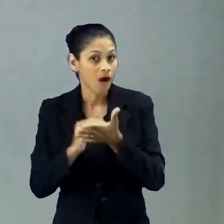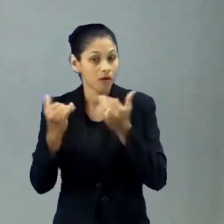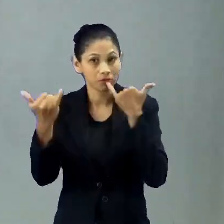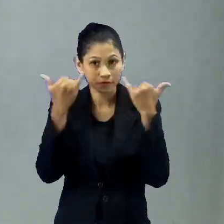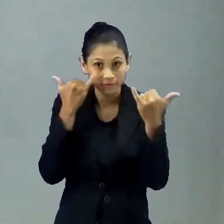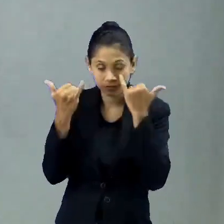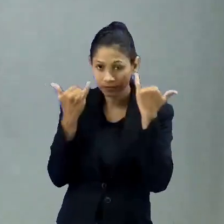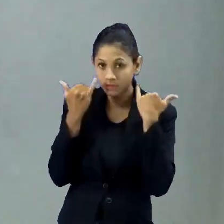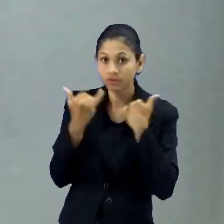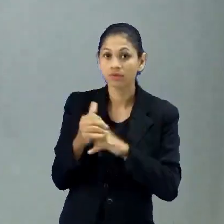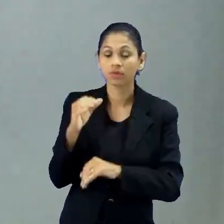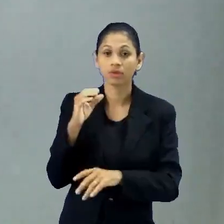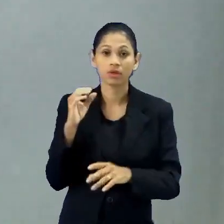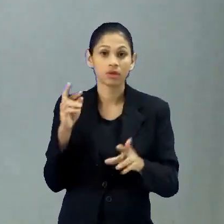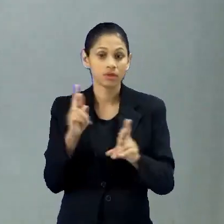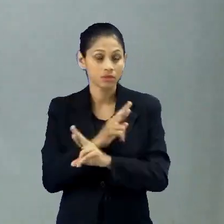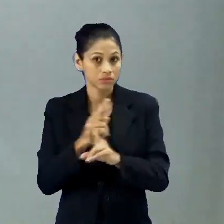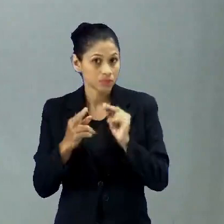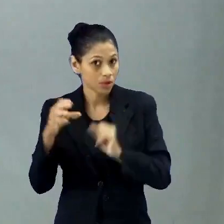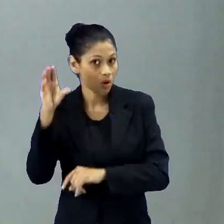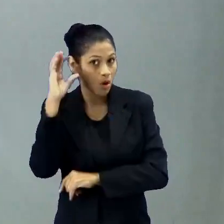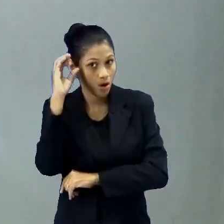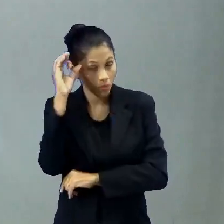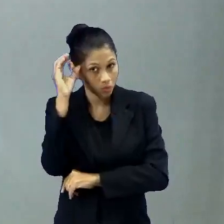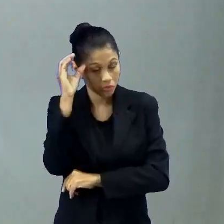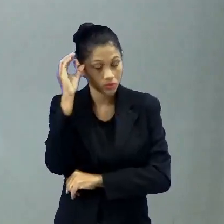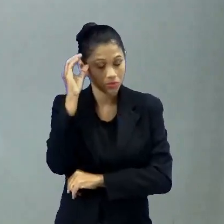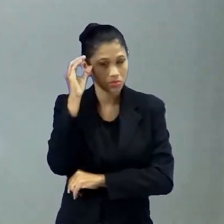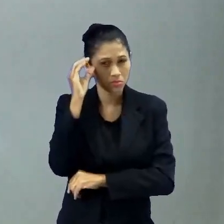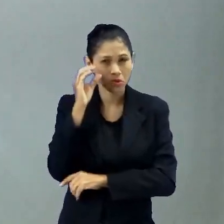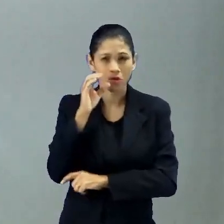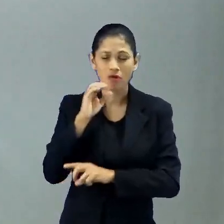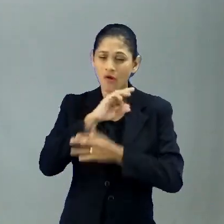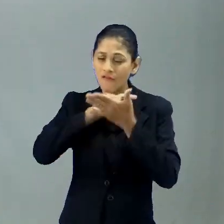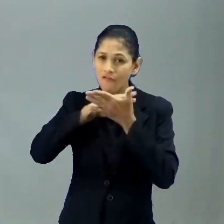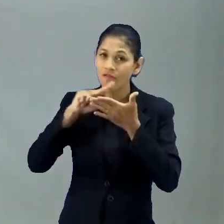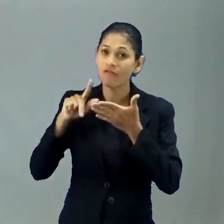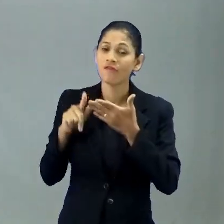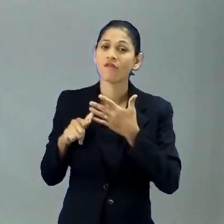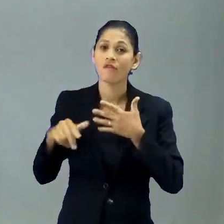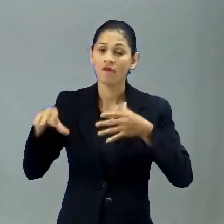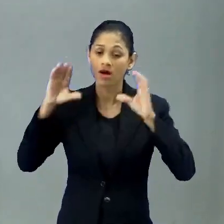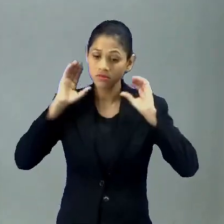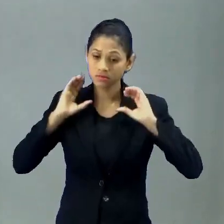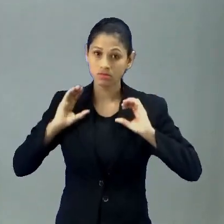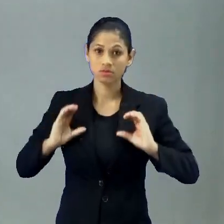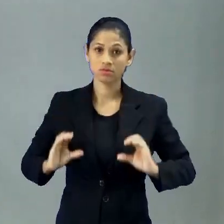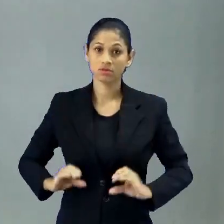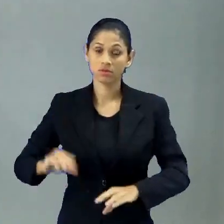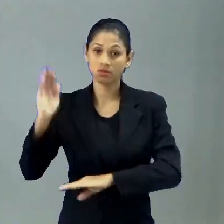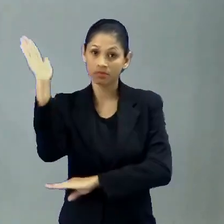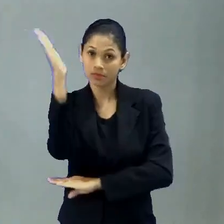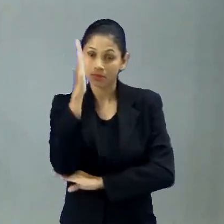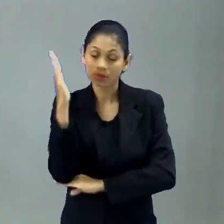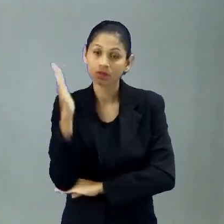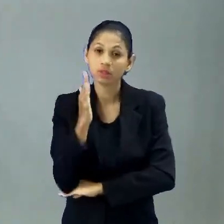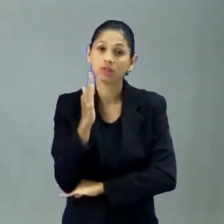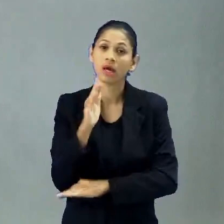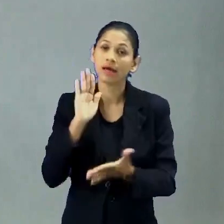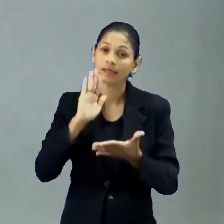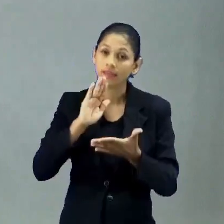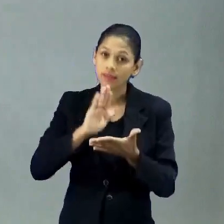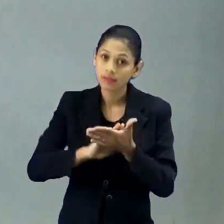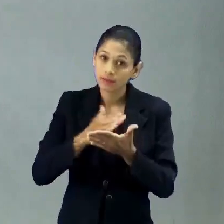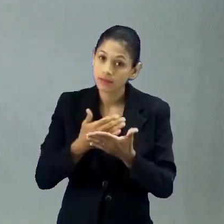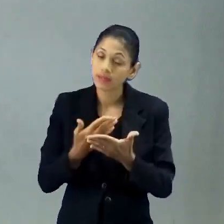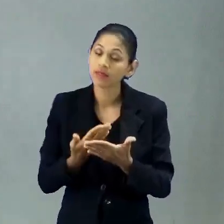devidos conhecimentos. Muitos cidadãos brasileiros acabam interpretando a lógica dos direitos humanos de uma